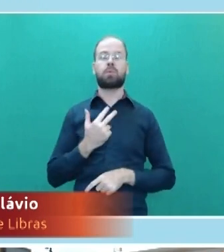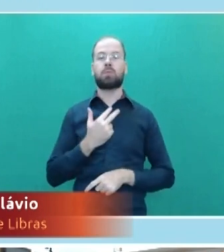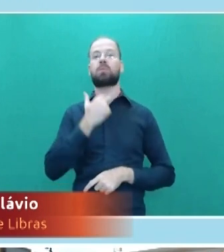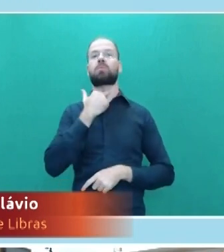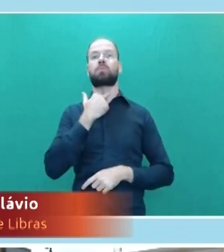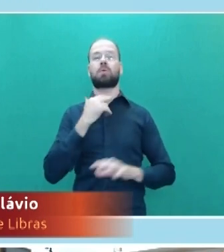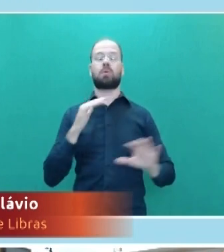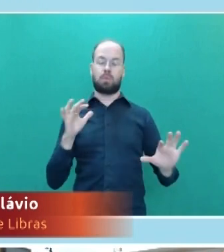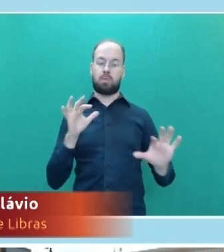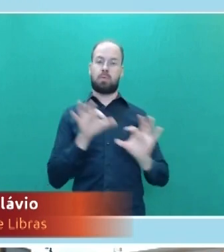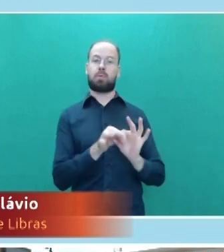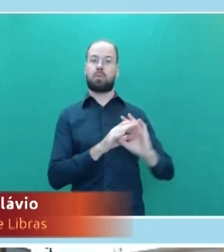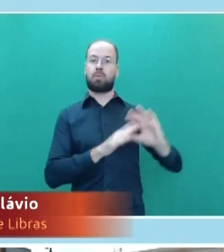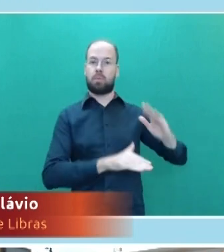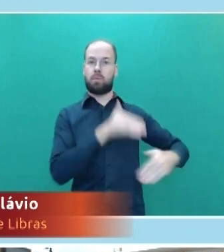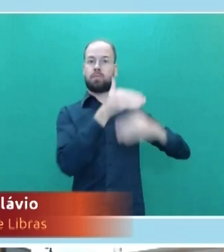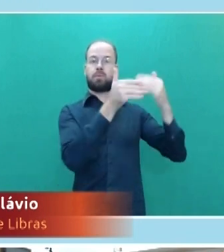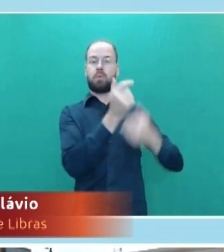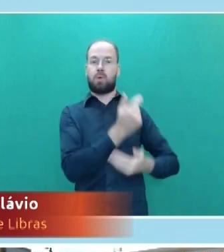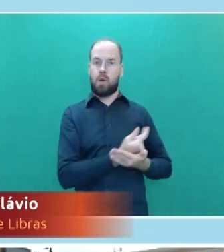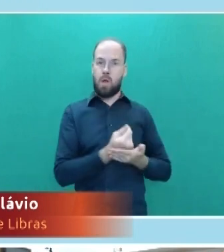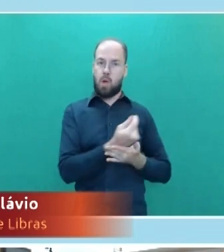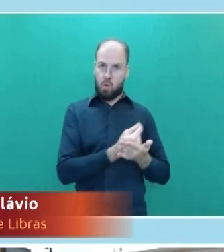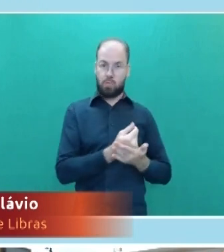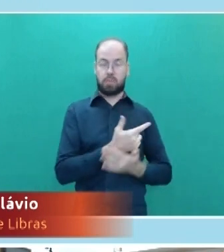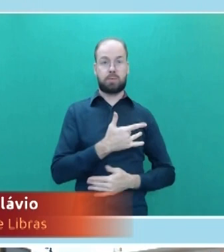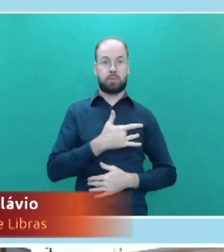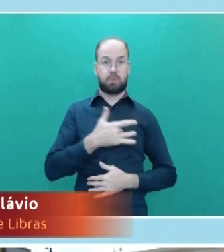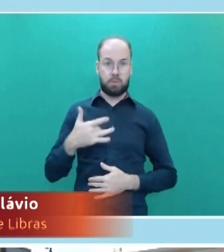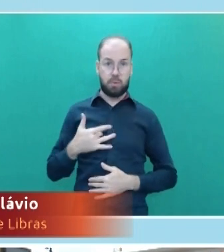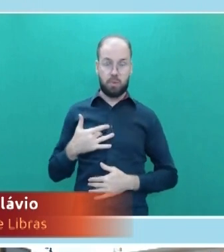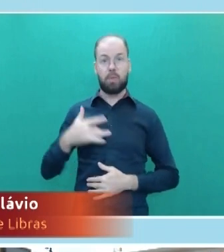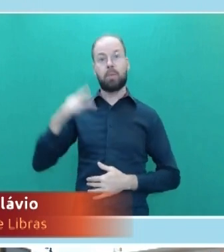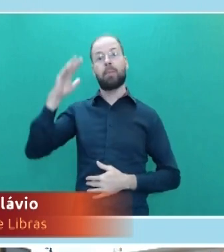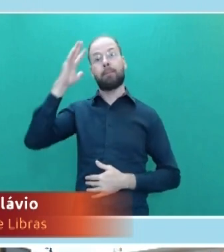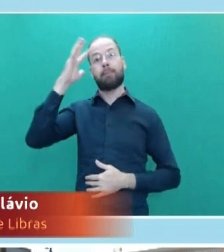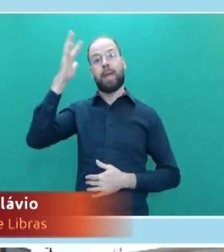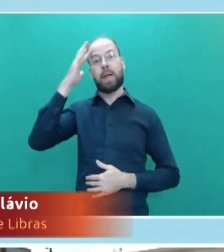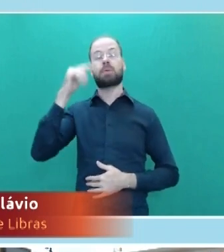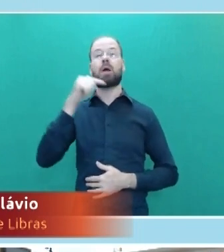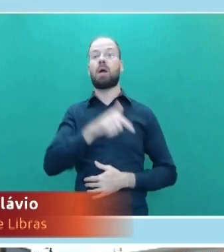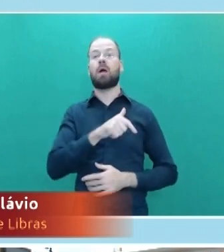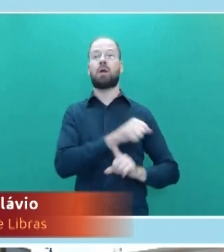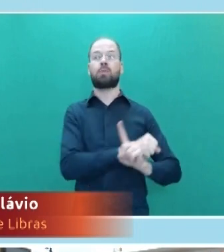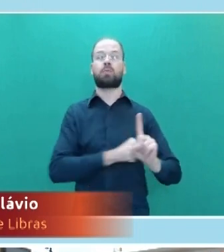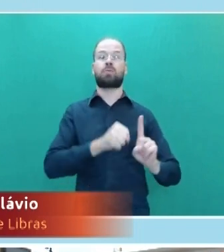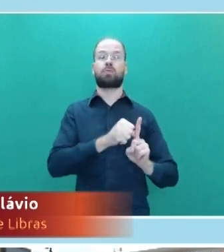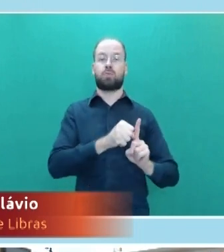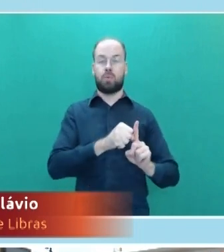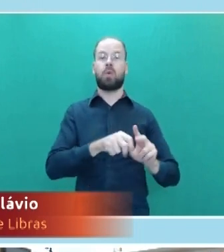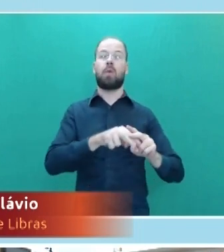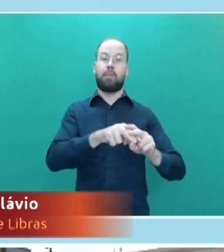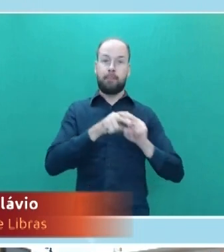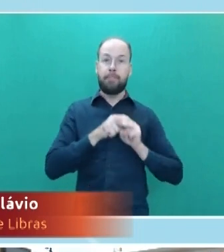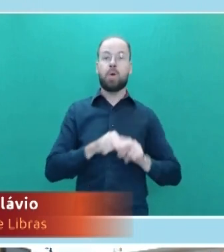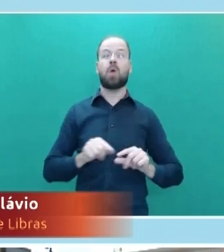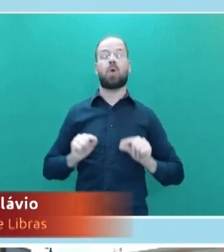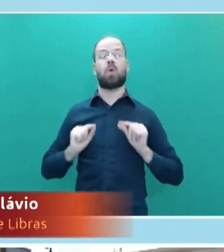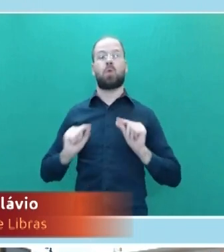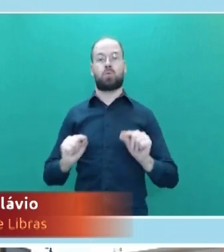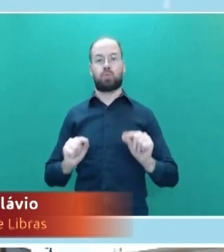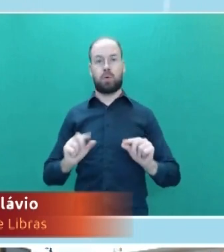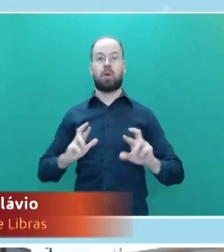de desenvolvimento econômico saudável e pensado socialmente em detrimento das relações